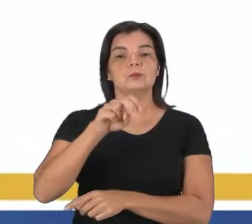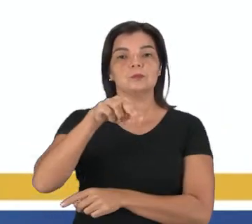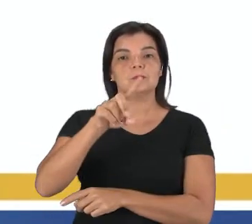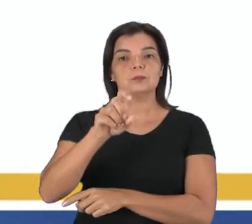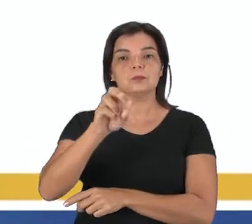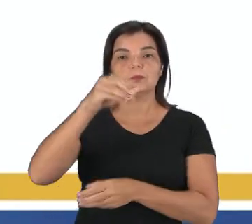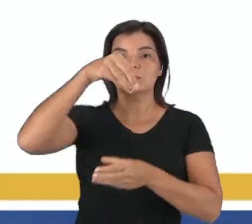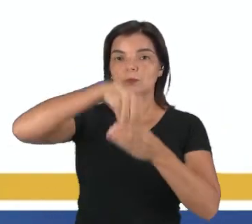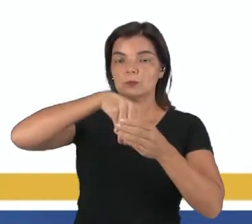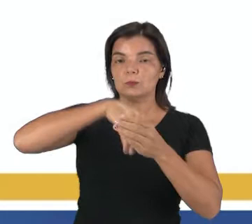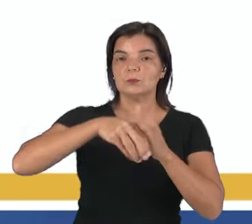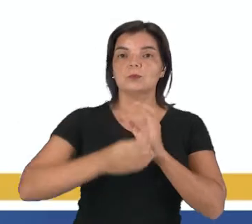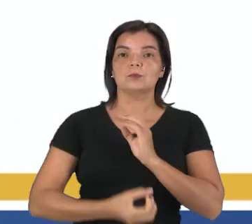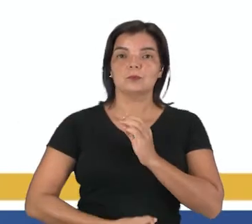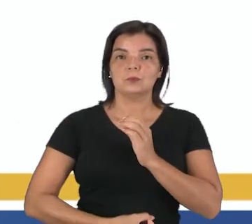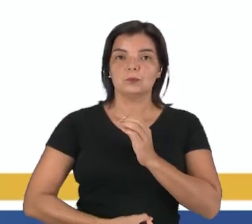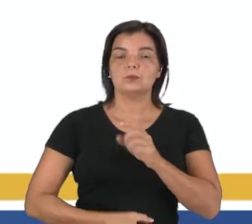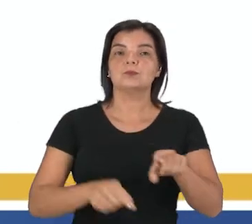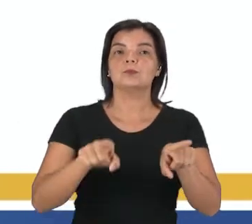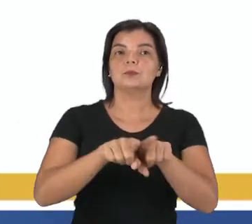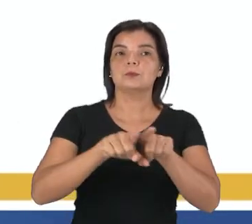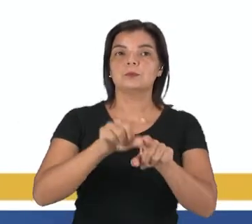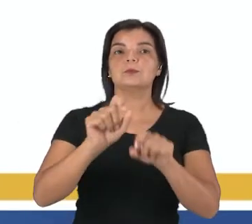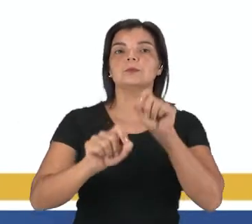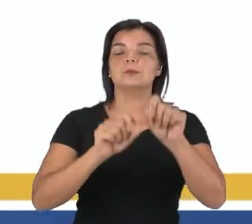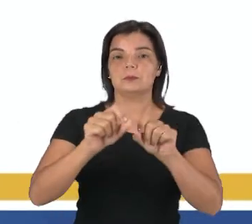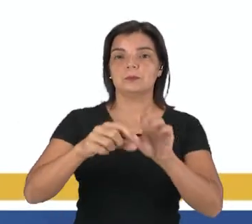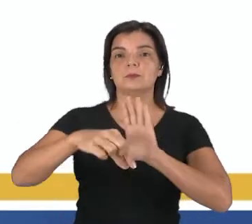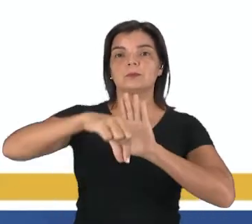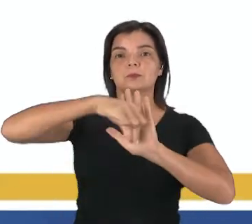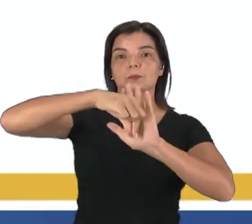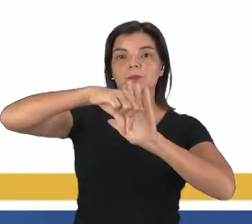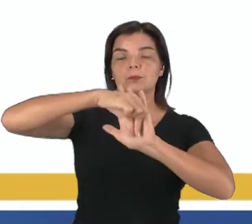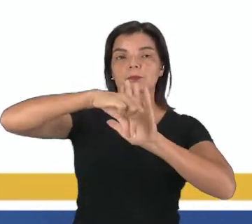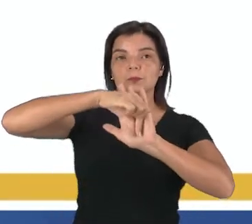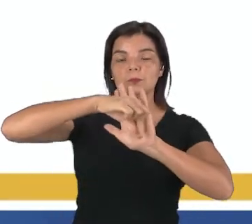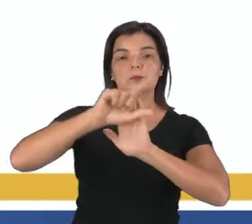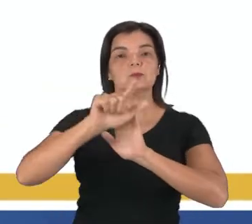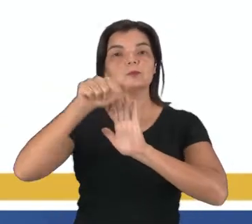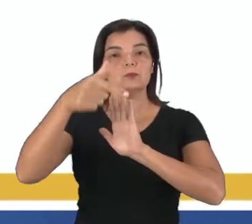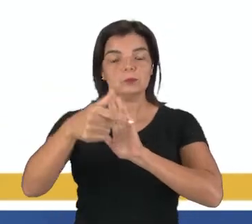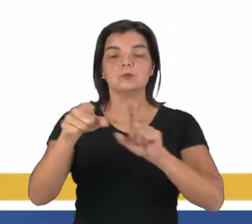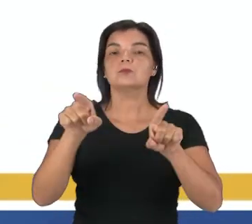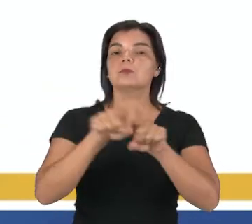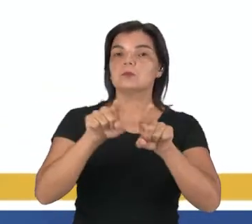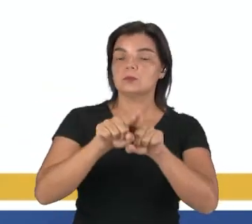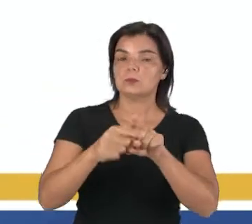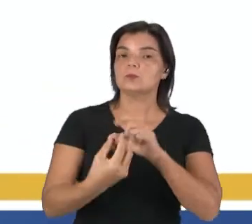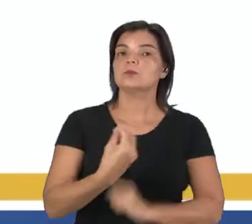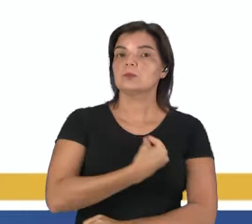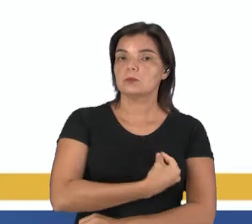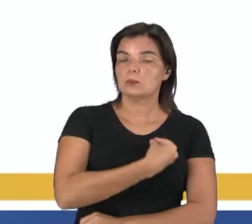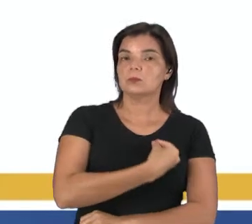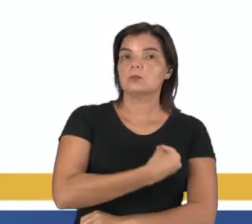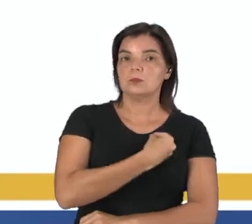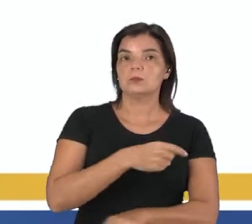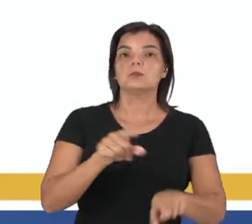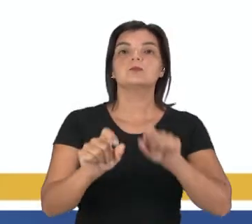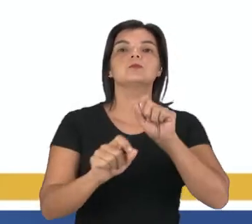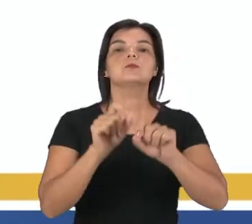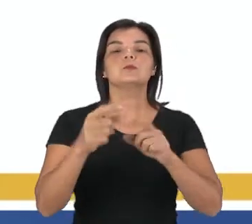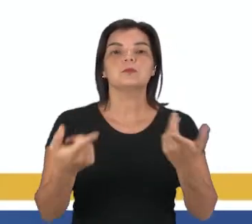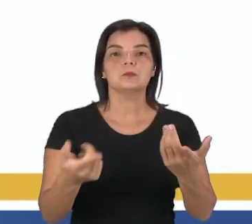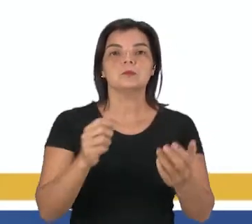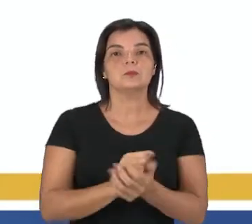parede interna do útero, temos aí também a vagina. Outros órgãos que também participam do sistema reprodutor